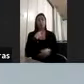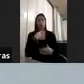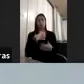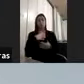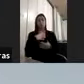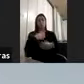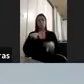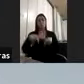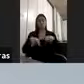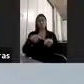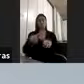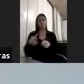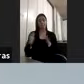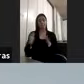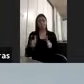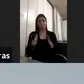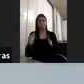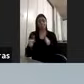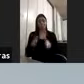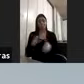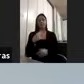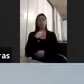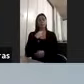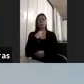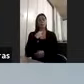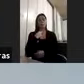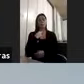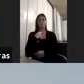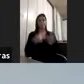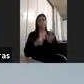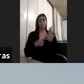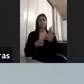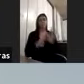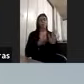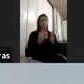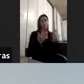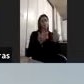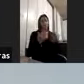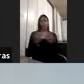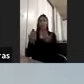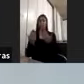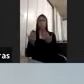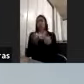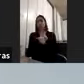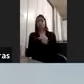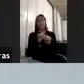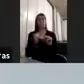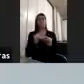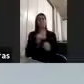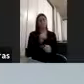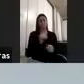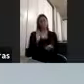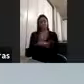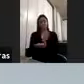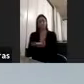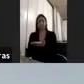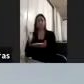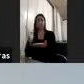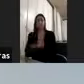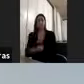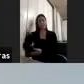no Paraná com os seus trabalhadores. Não pode ser o trabalhador que é hipossuficiente ele pagar essa conta.